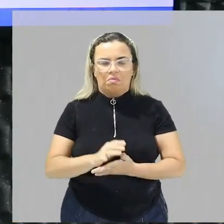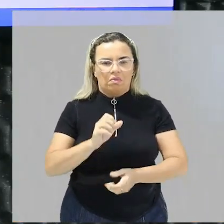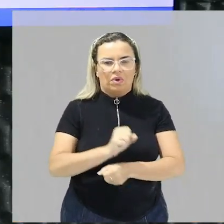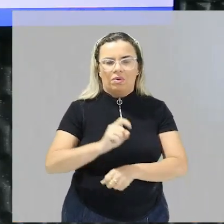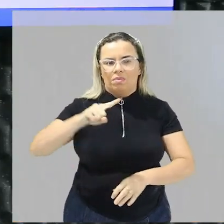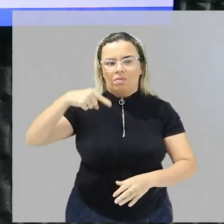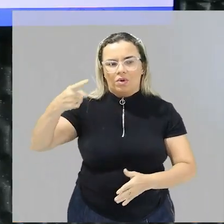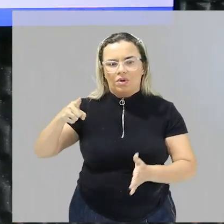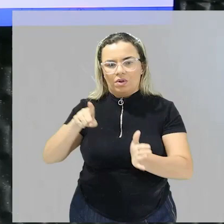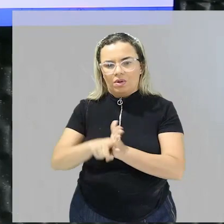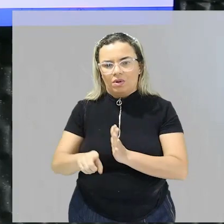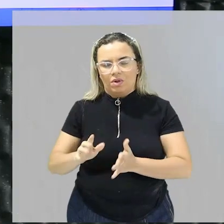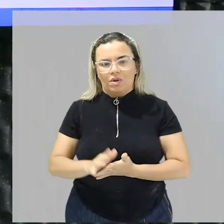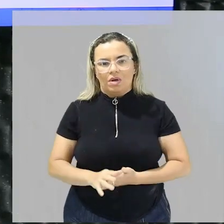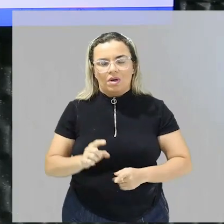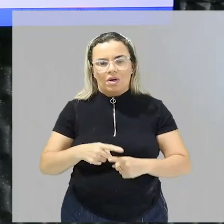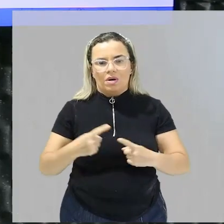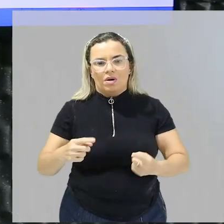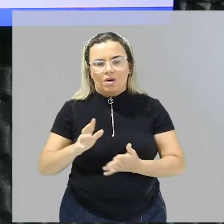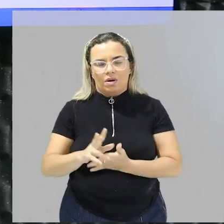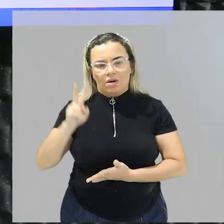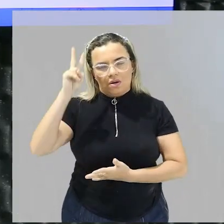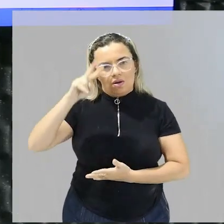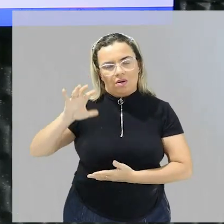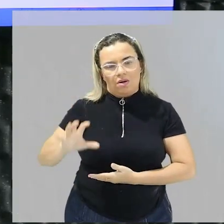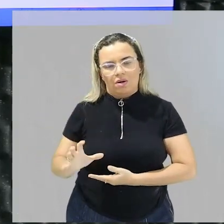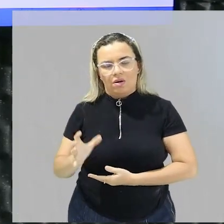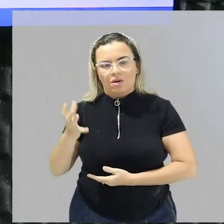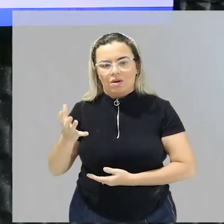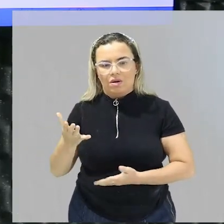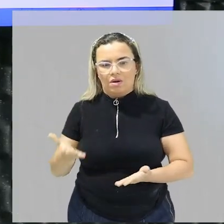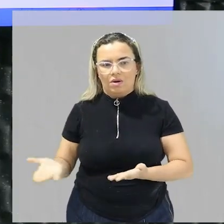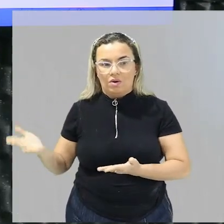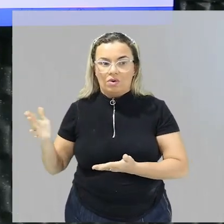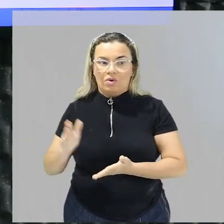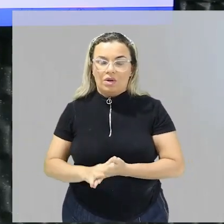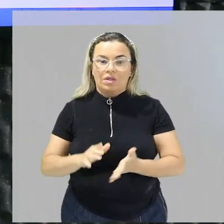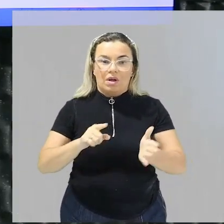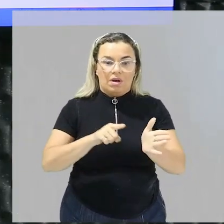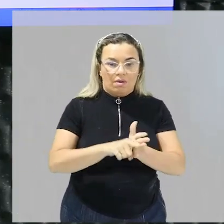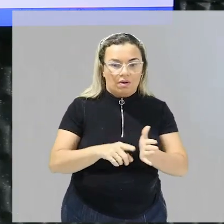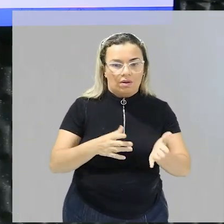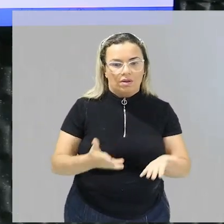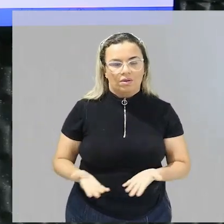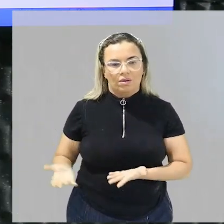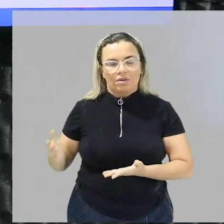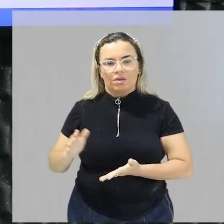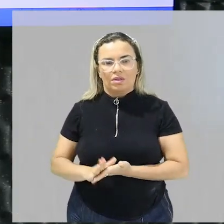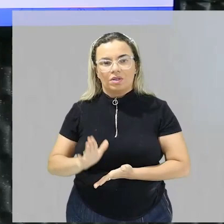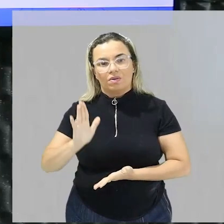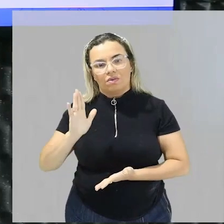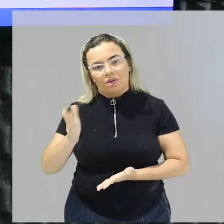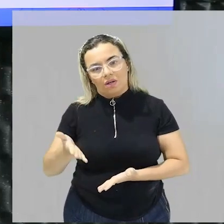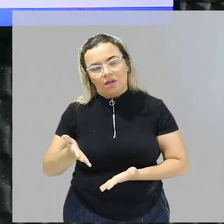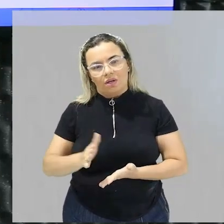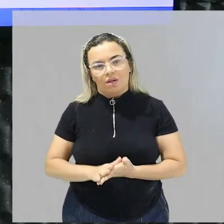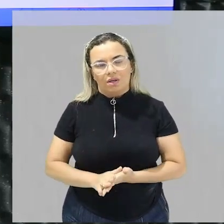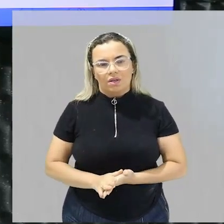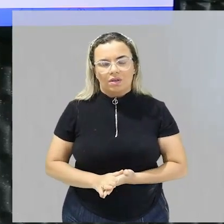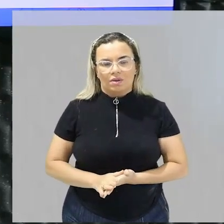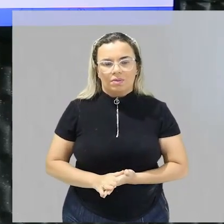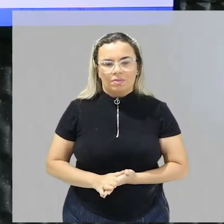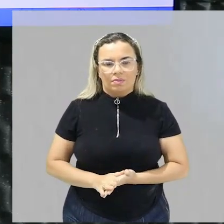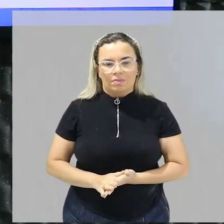questão. Mas lembra, isso aqui aconteceu com essa questão, tá? Vai que,